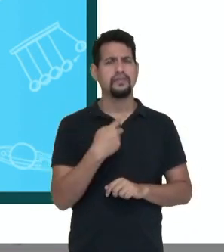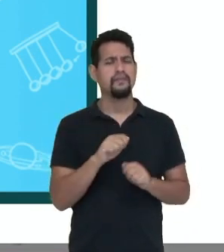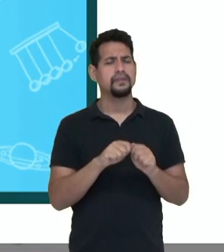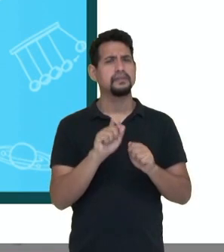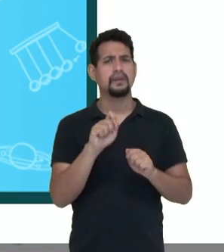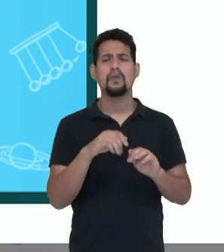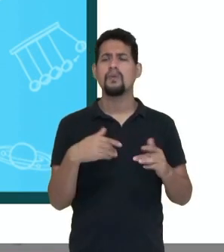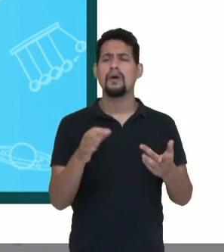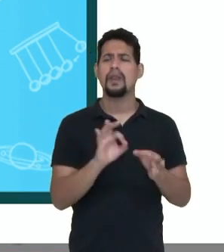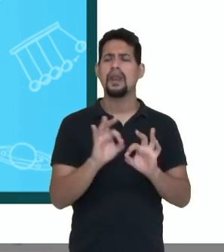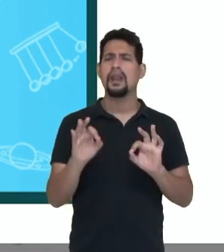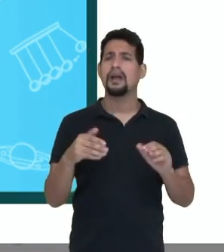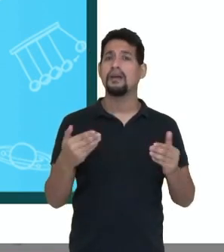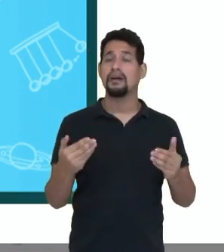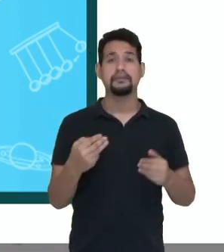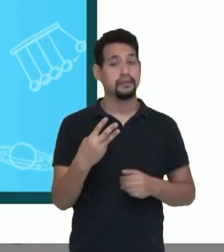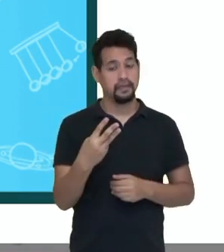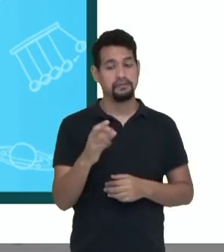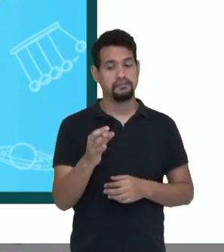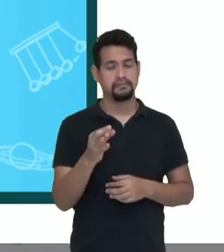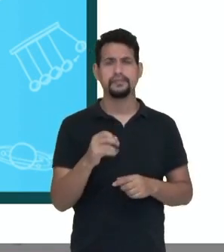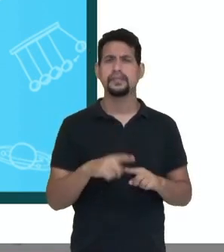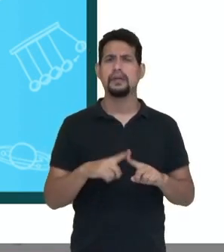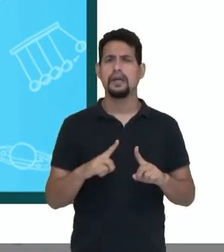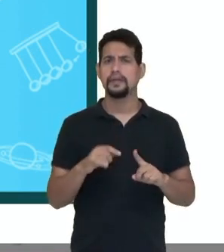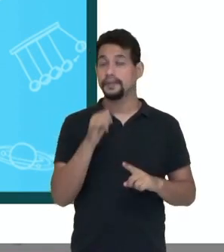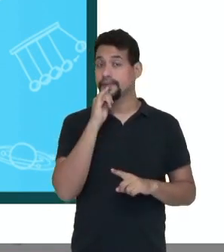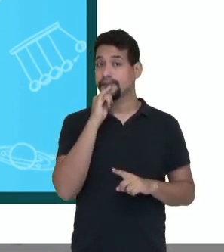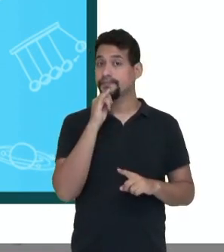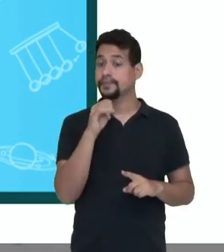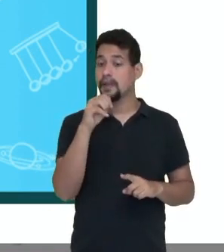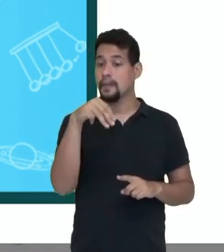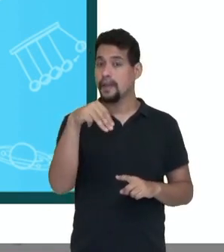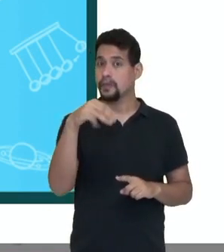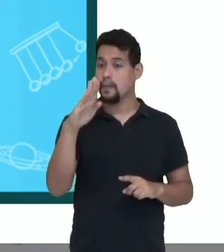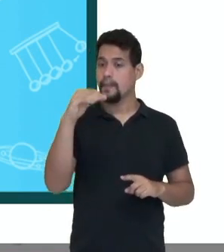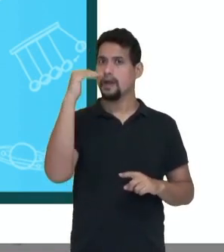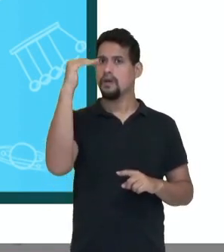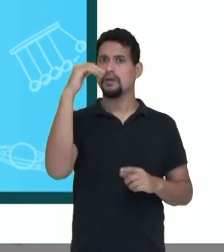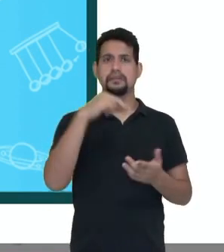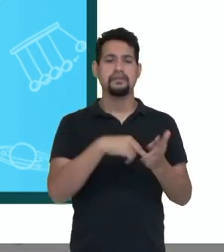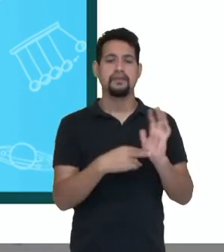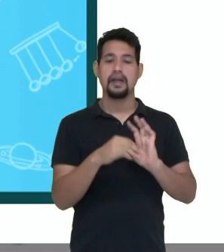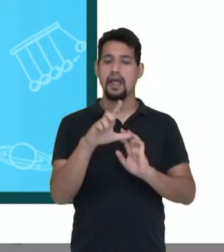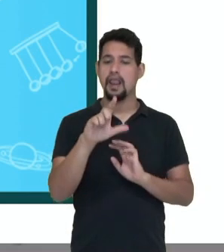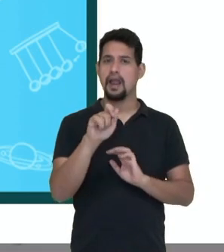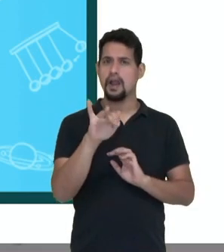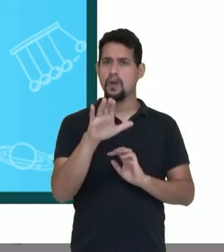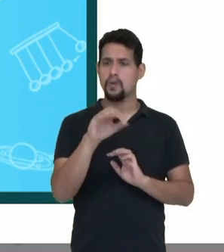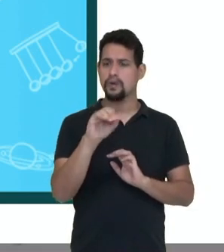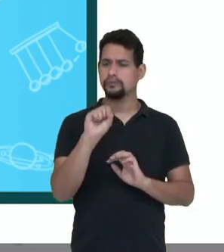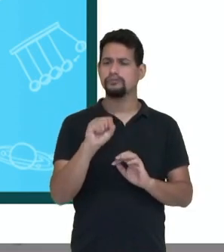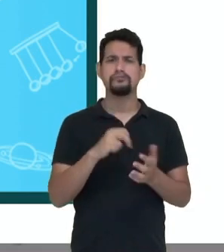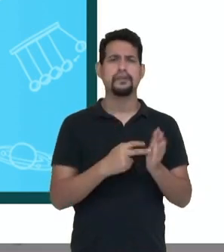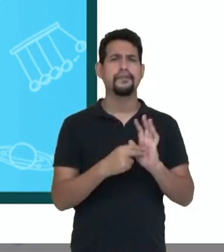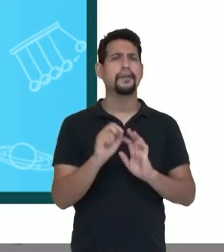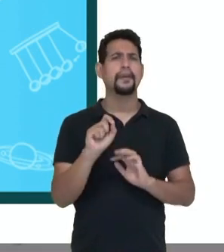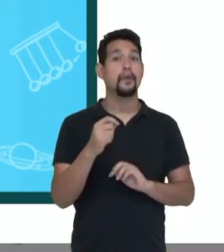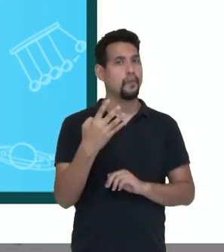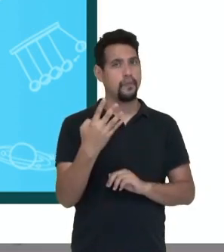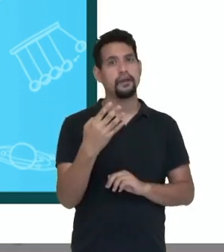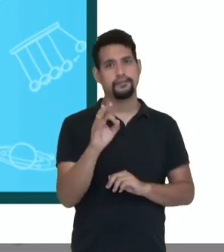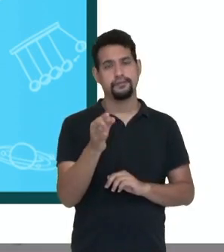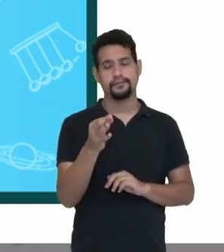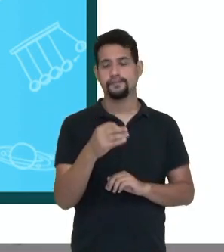que é a largura lá, é 3, né? Então, esse 1 metro maior, então a largura do campo sul seria o quê? 4,